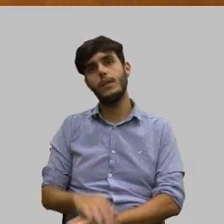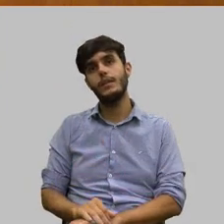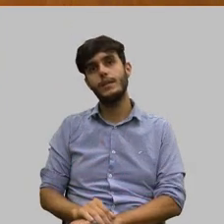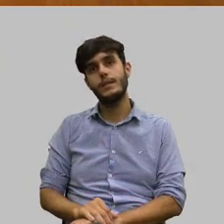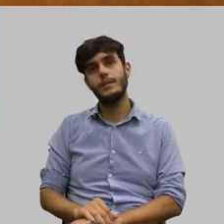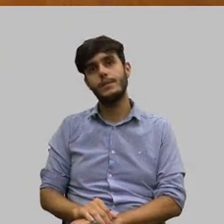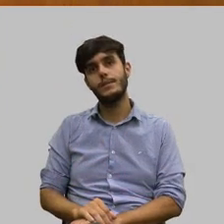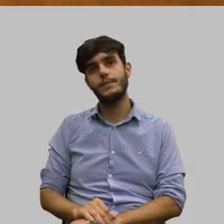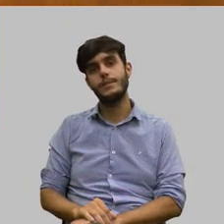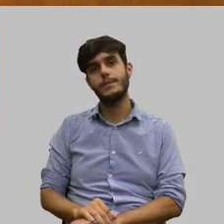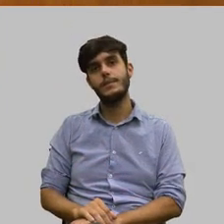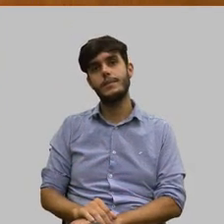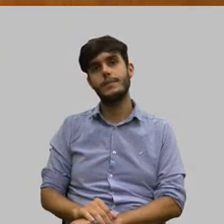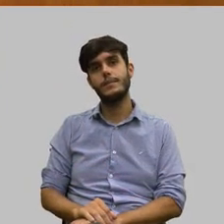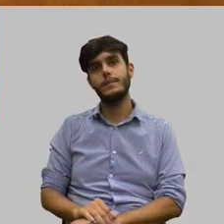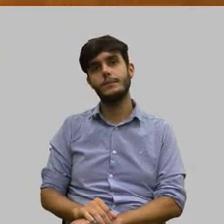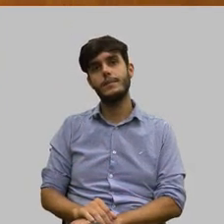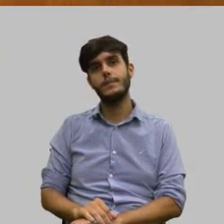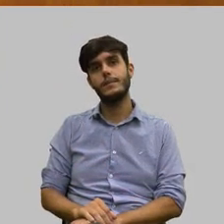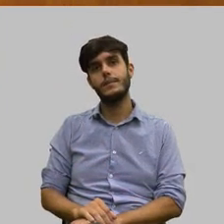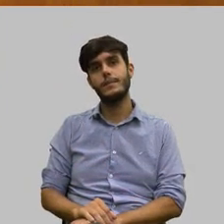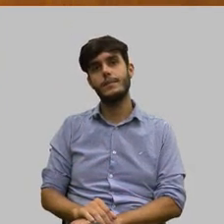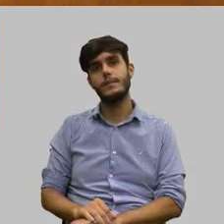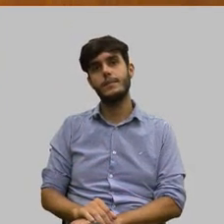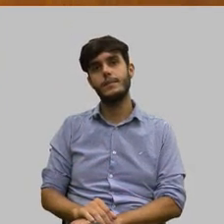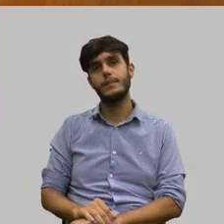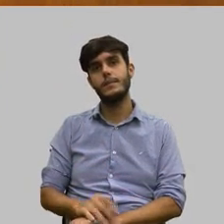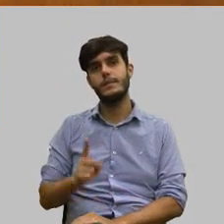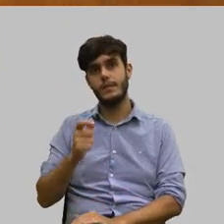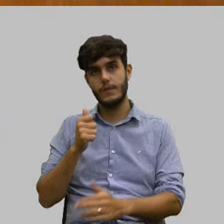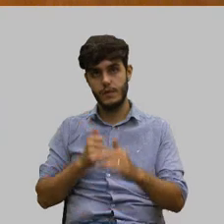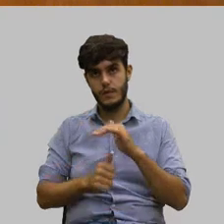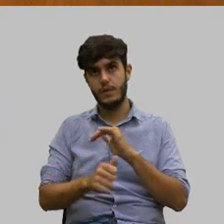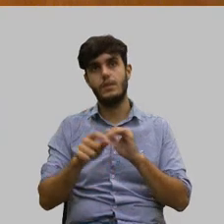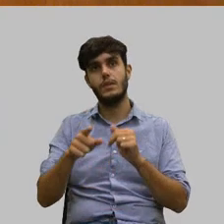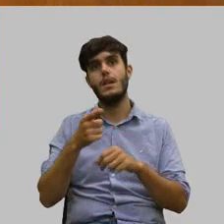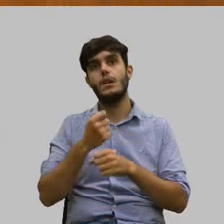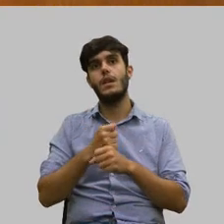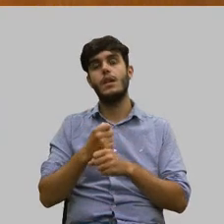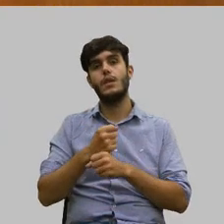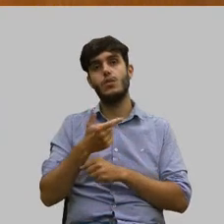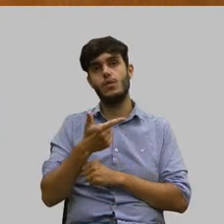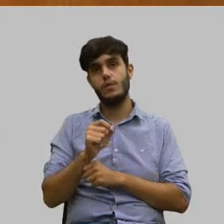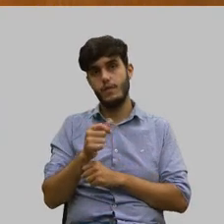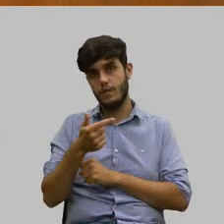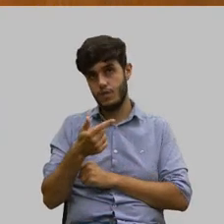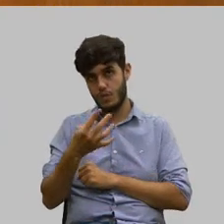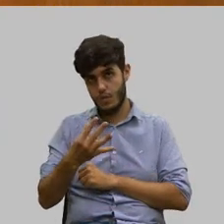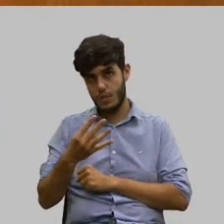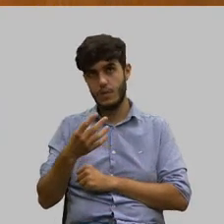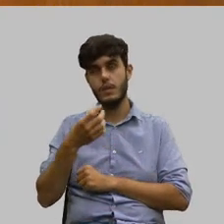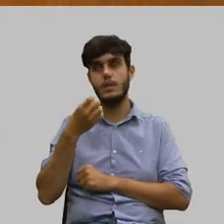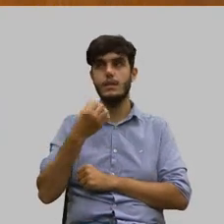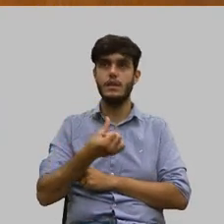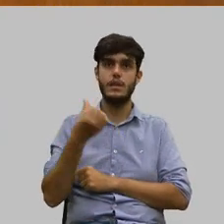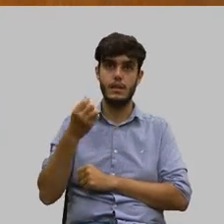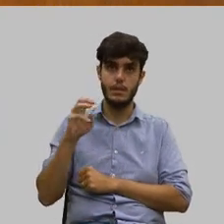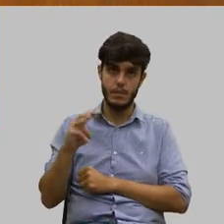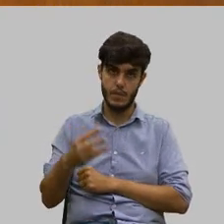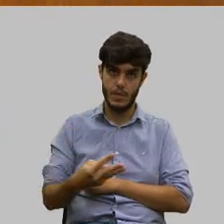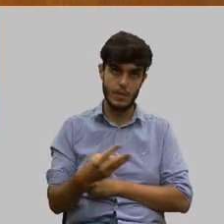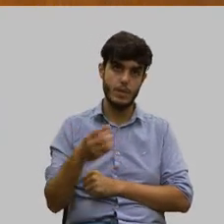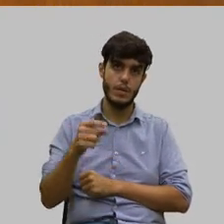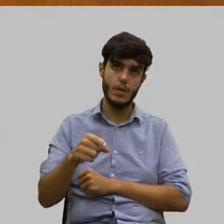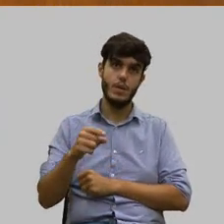que dado importante hein o investimento previsto para 2024 dos 66 milhões previstos no